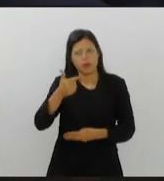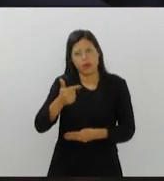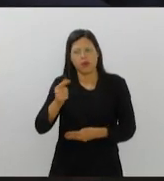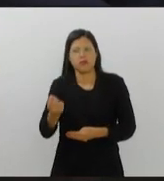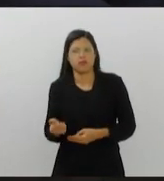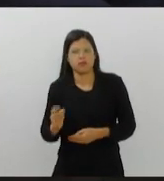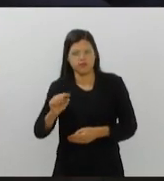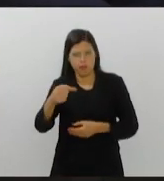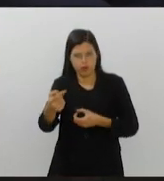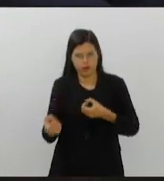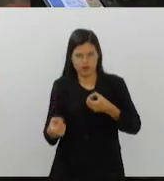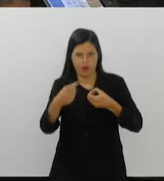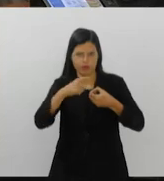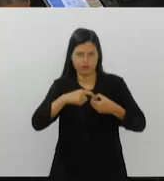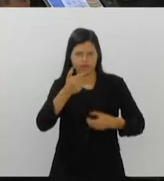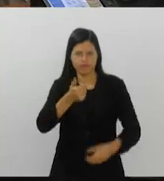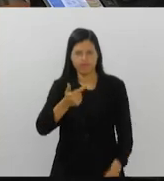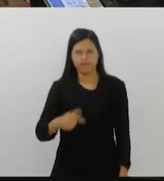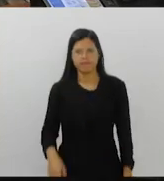segunda.